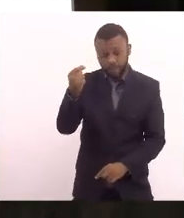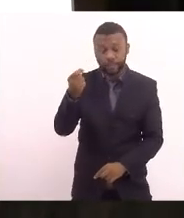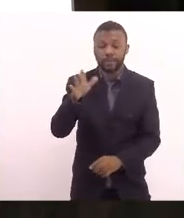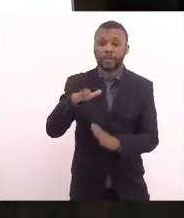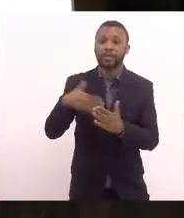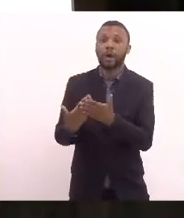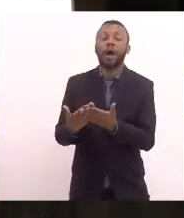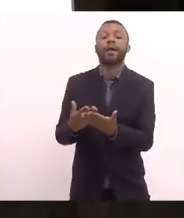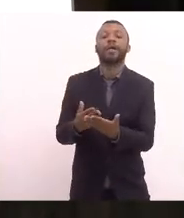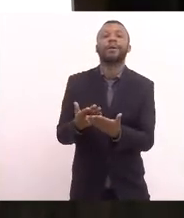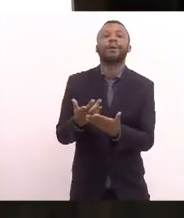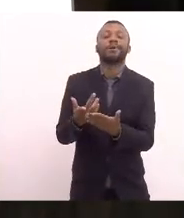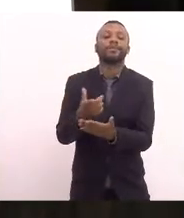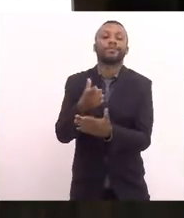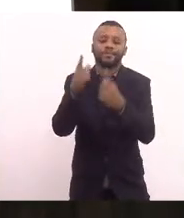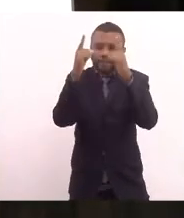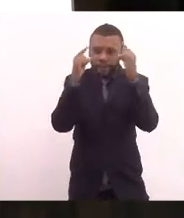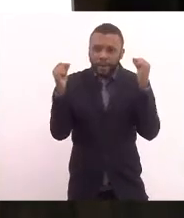Enfermagem Ana Nery.